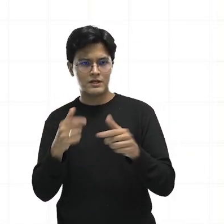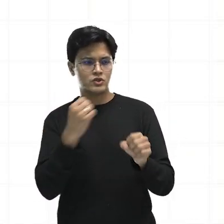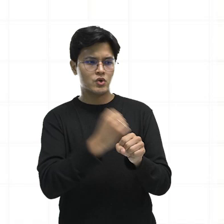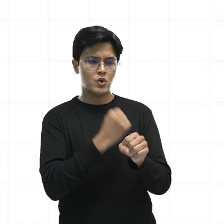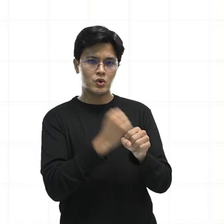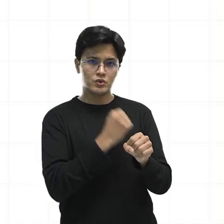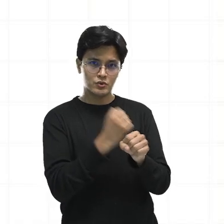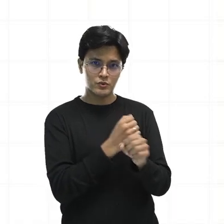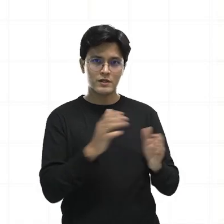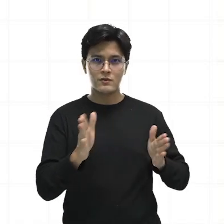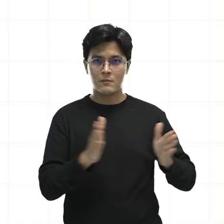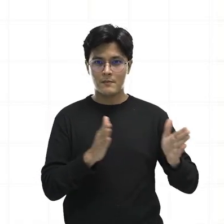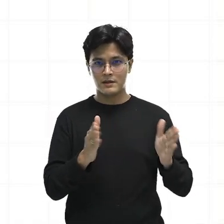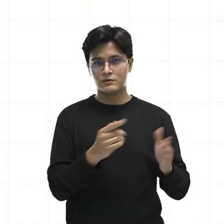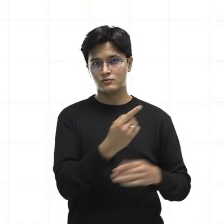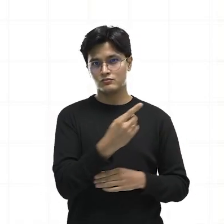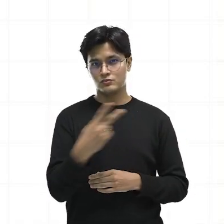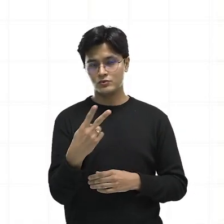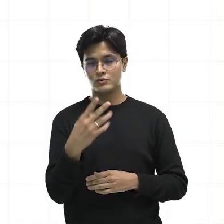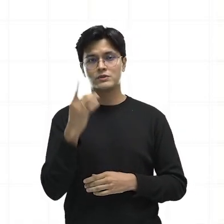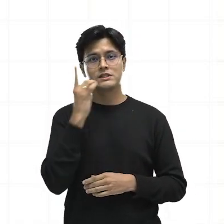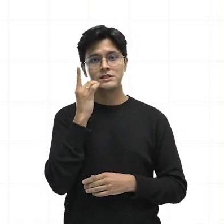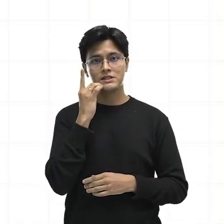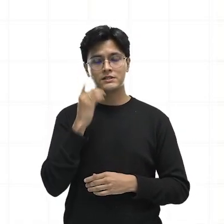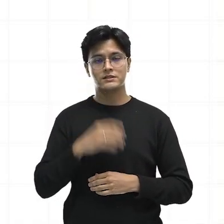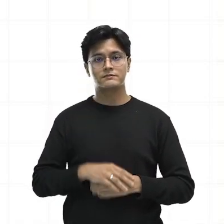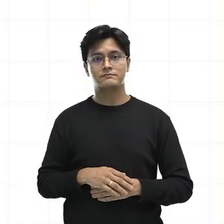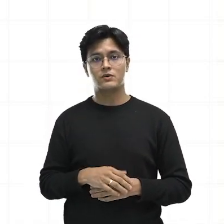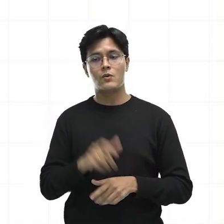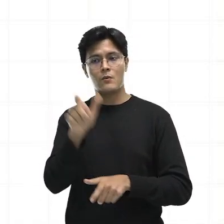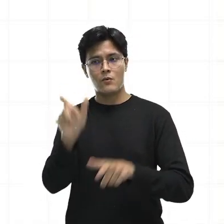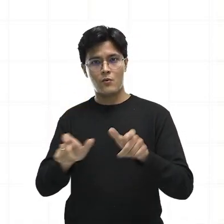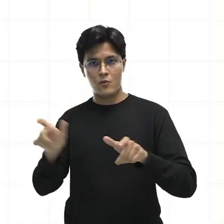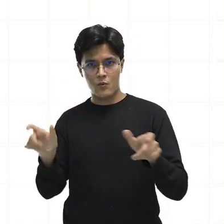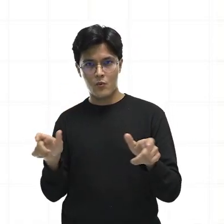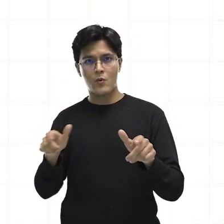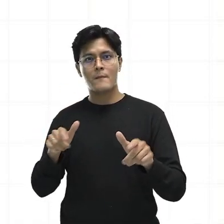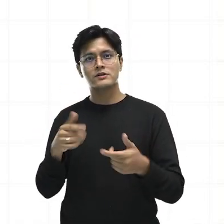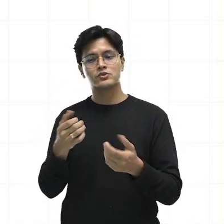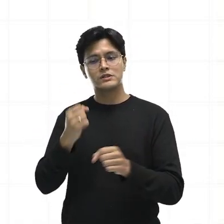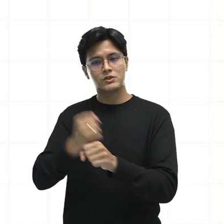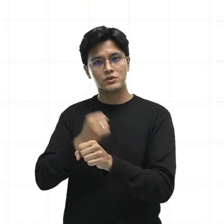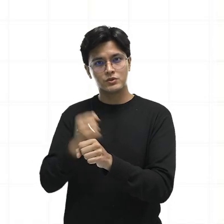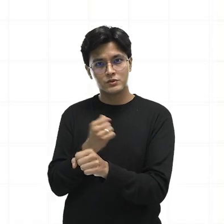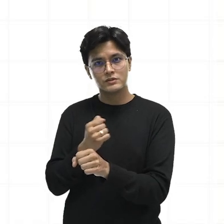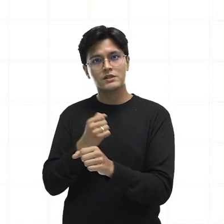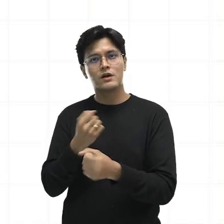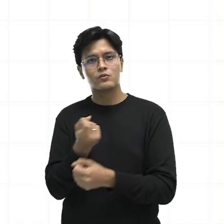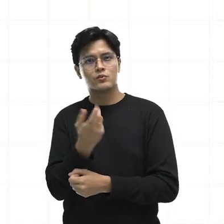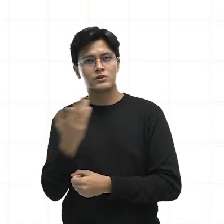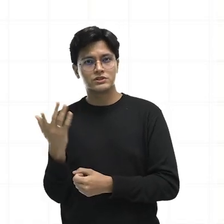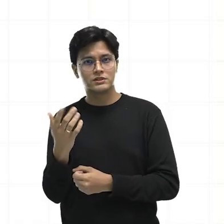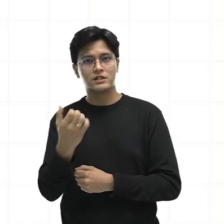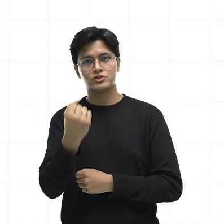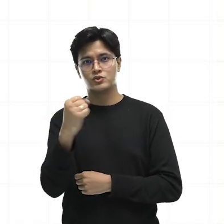dias. Então, 8 trabalhadores constroem a casa em 12 dias.